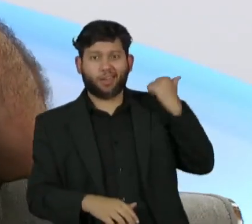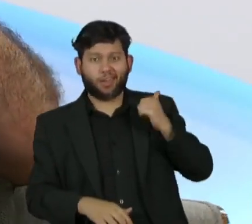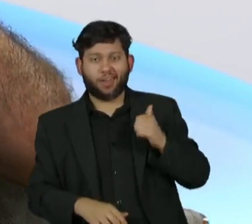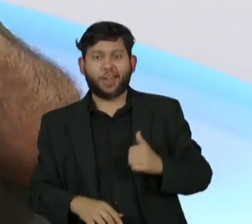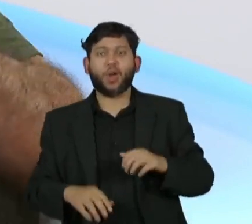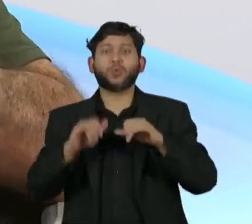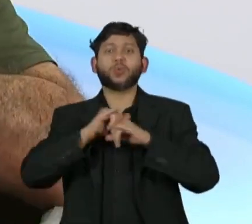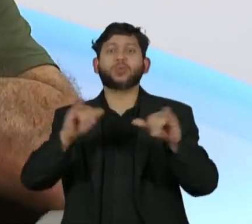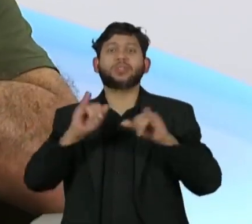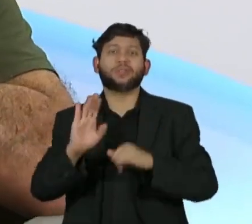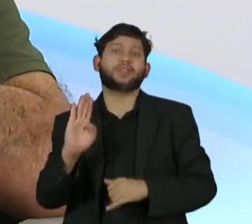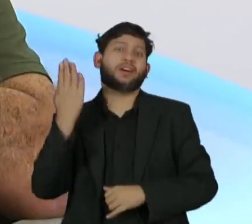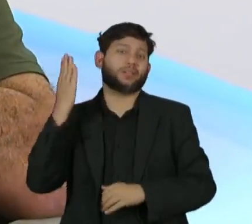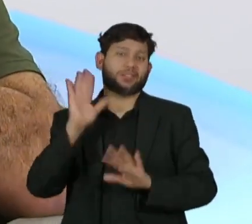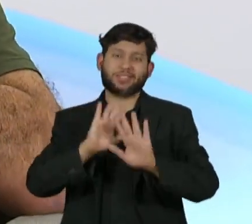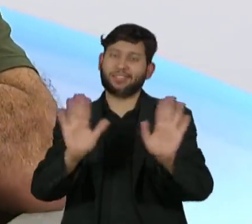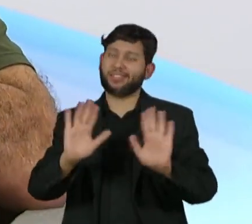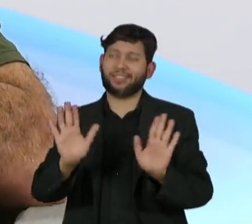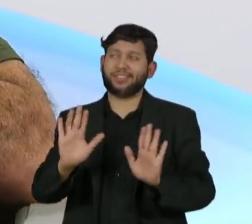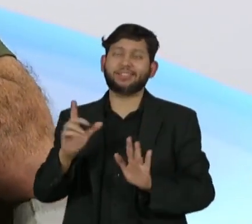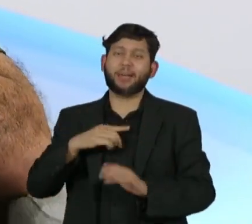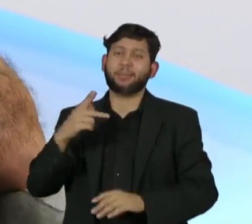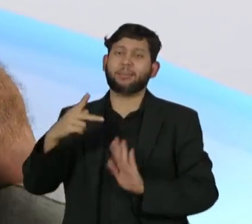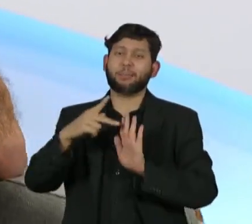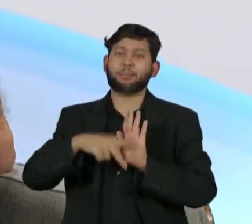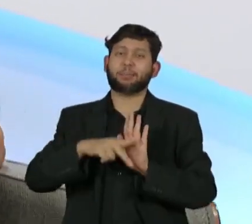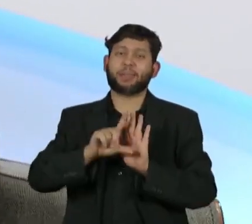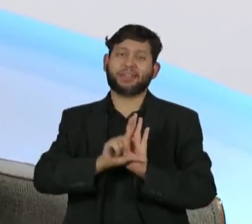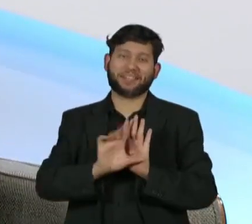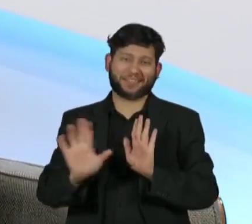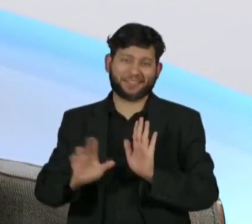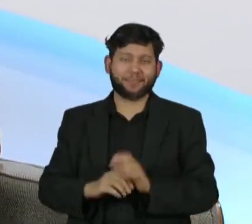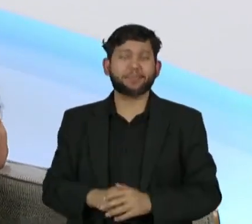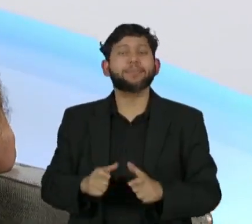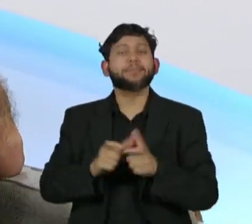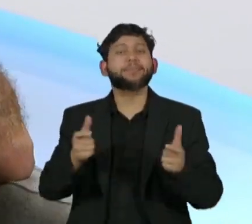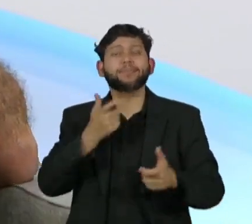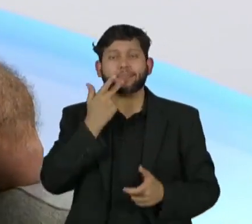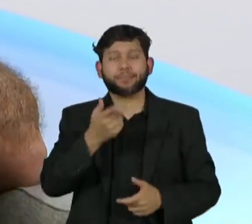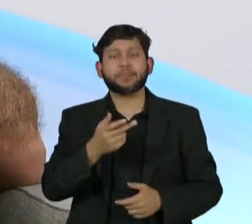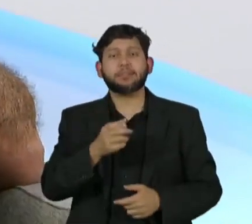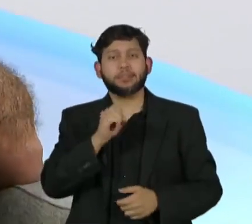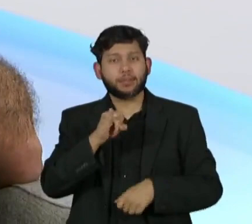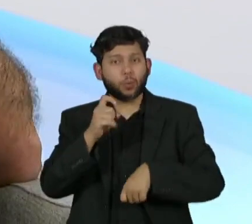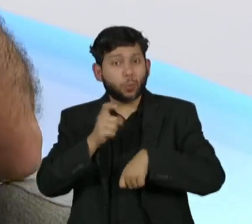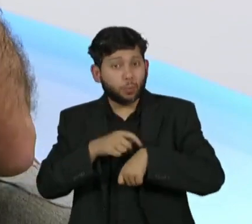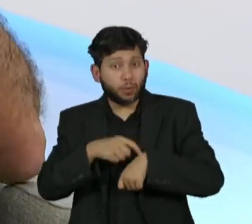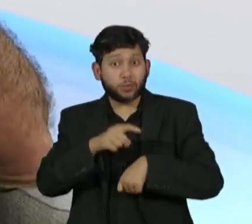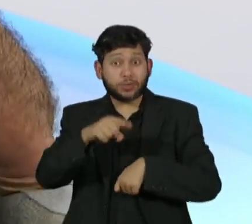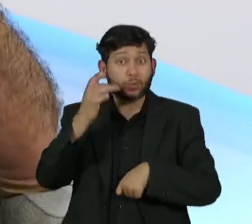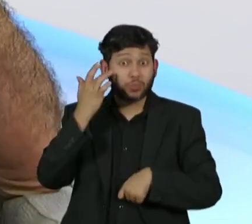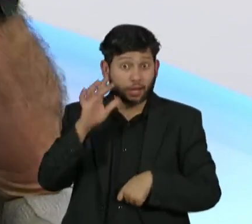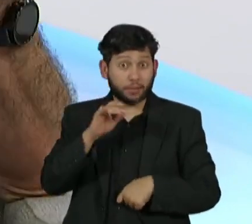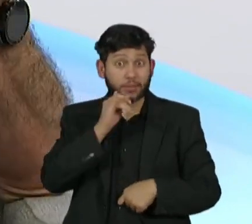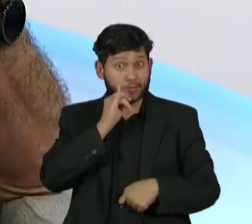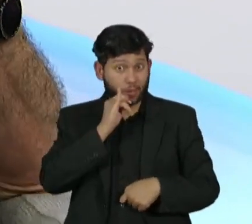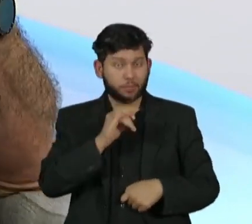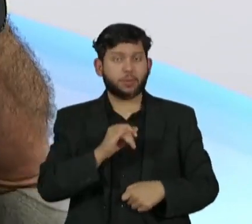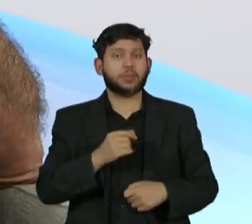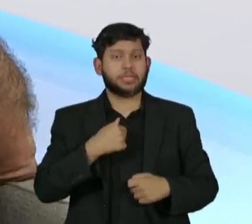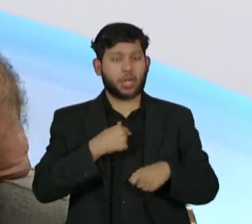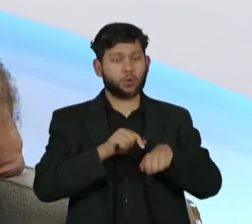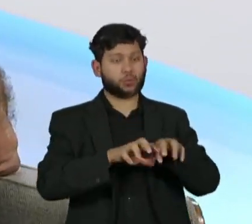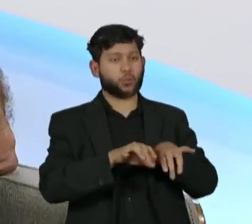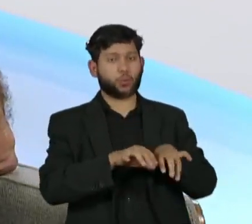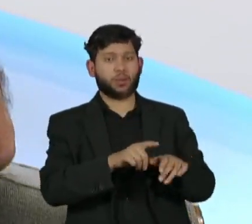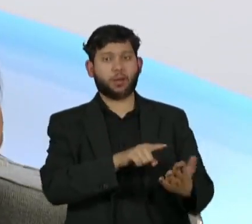fake News ali veja tem muitos que dizem que na hora que você não souber mais se você tá conversando com o ser humano